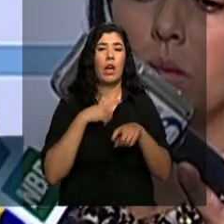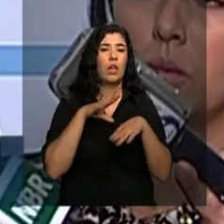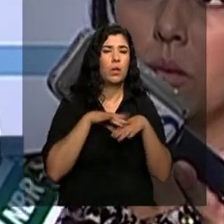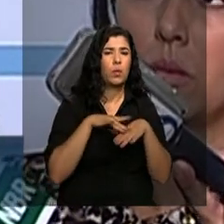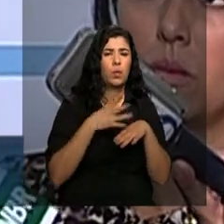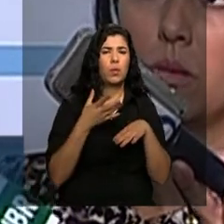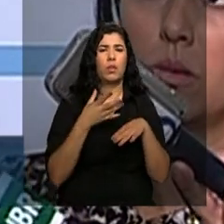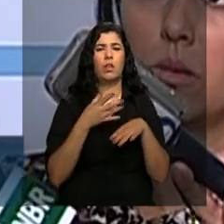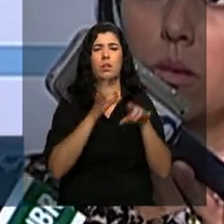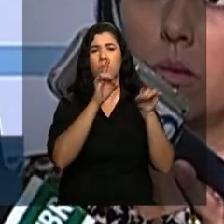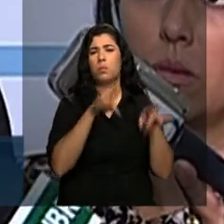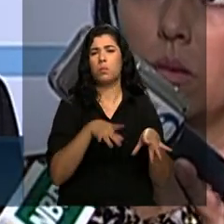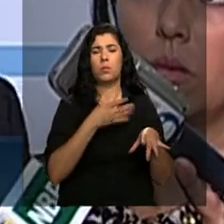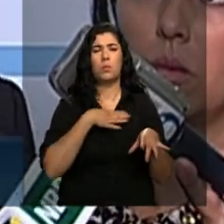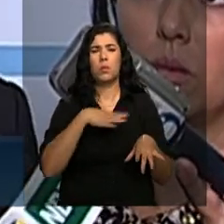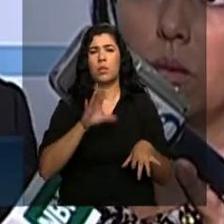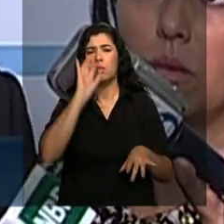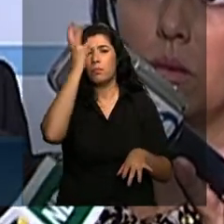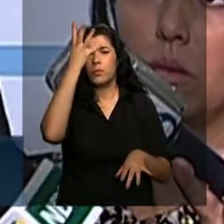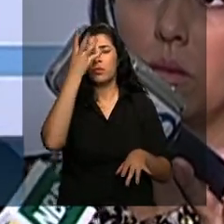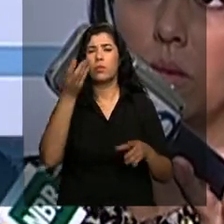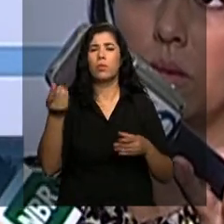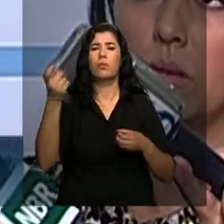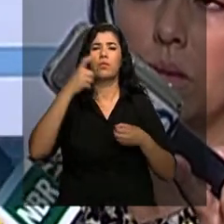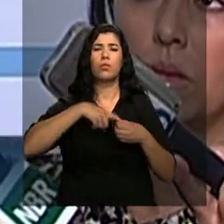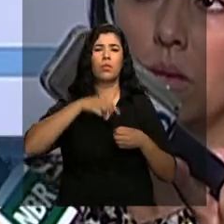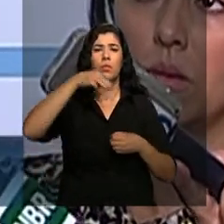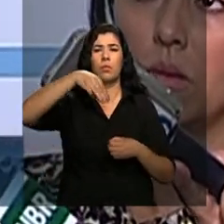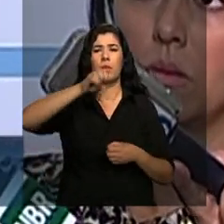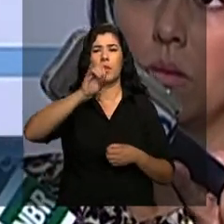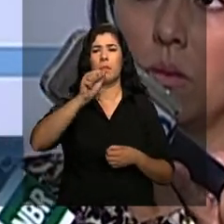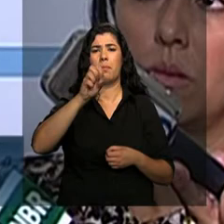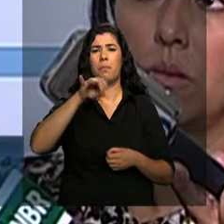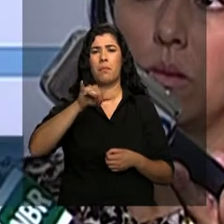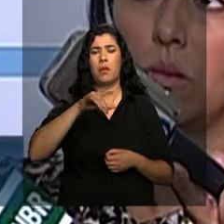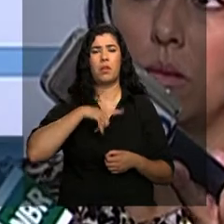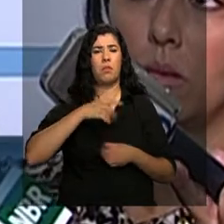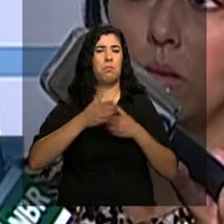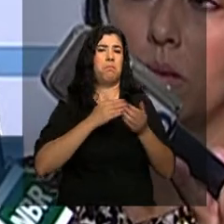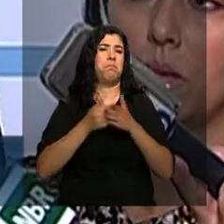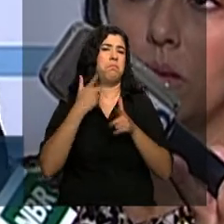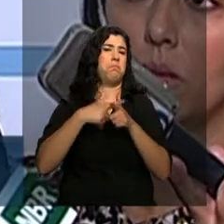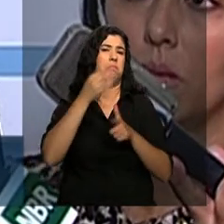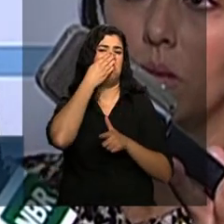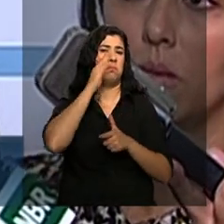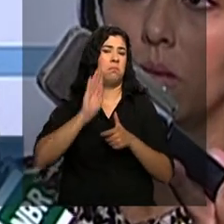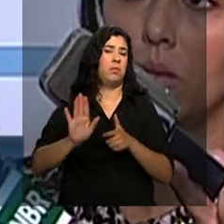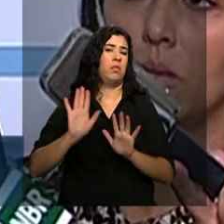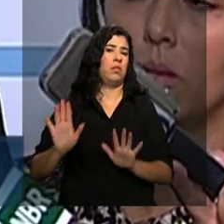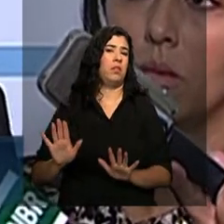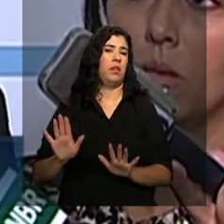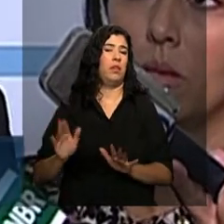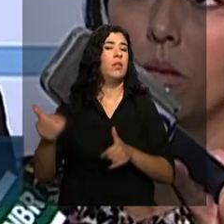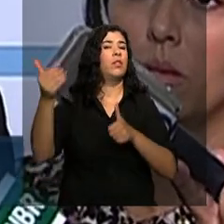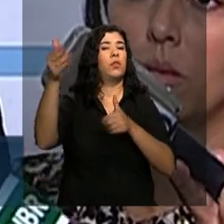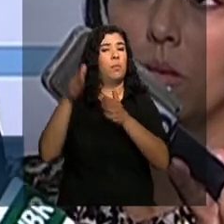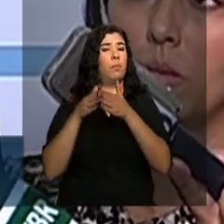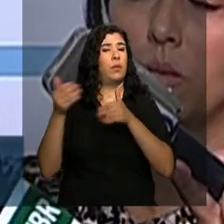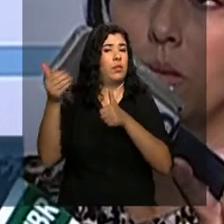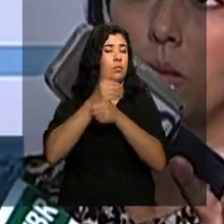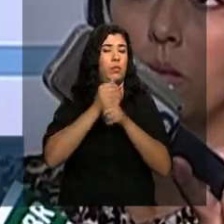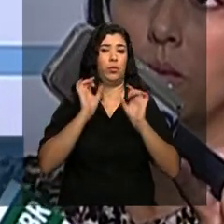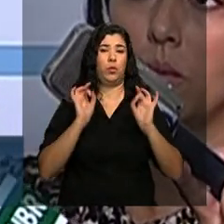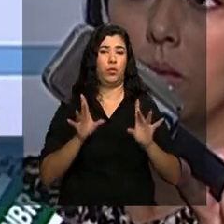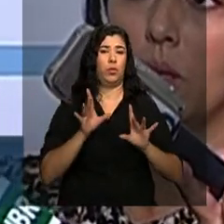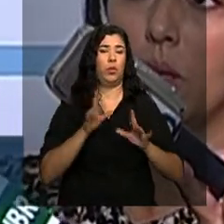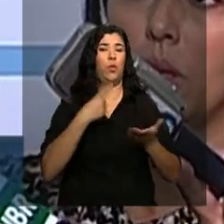porque desistiu, porque resolveu ir para Miami, não importa. Se ele saiu, a gente repõe o profissional para atender a nossa